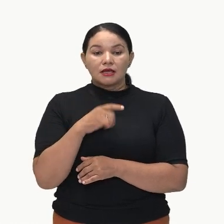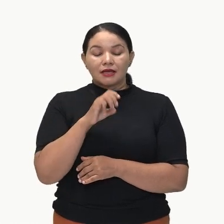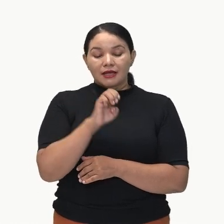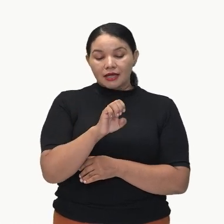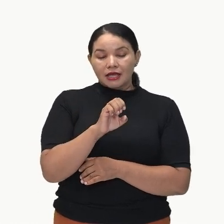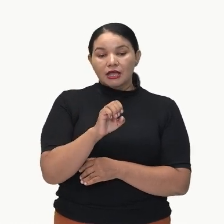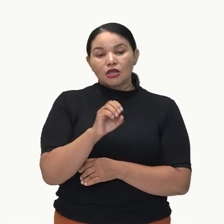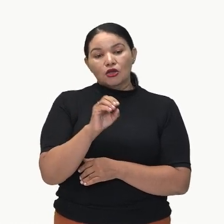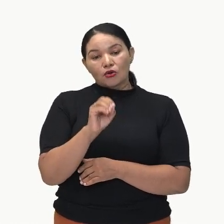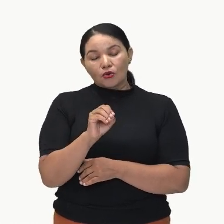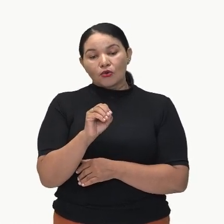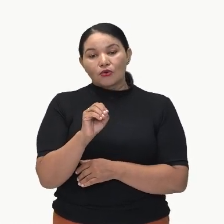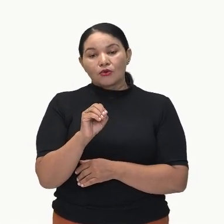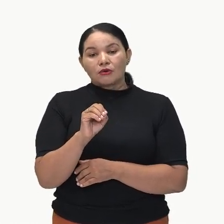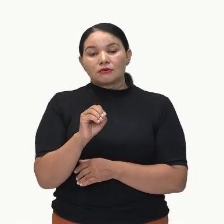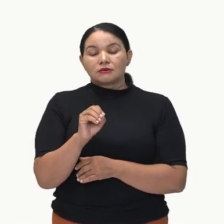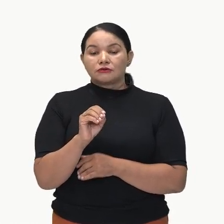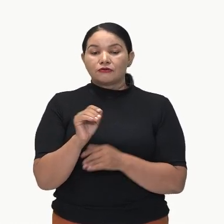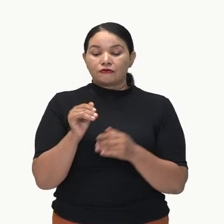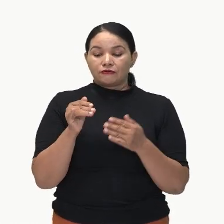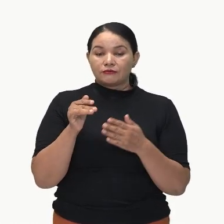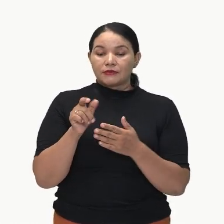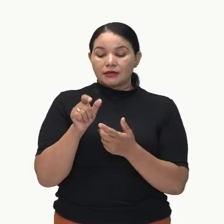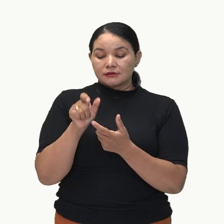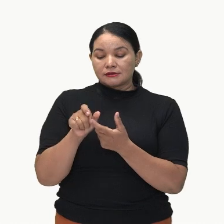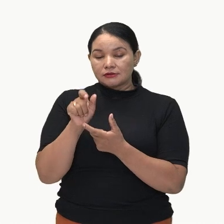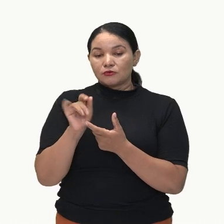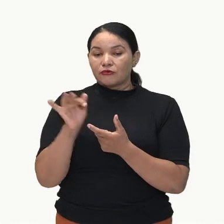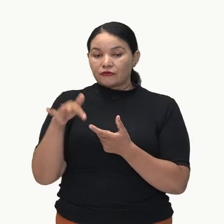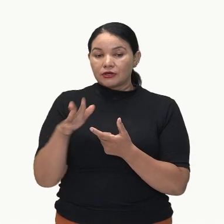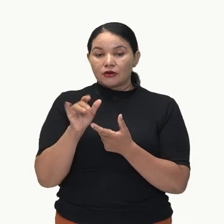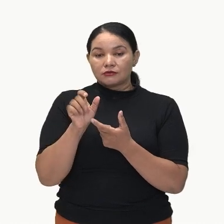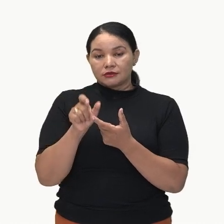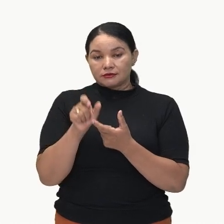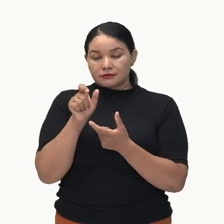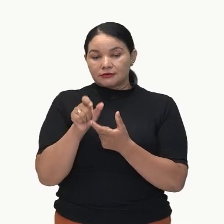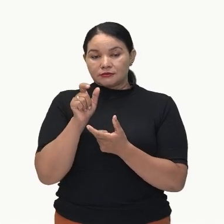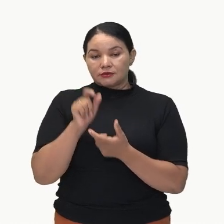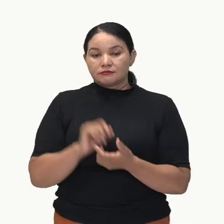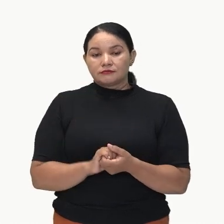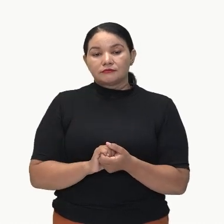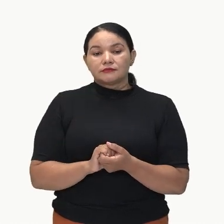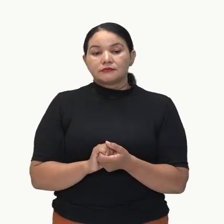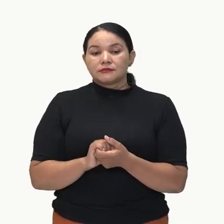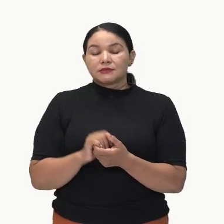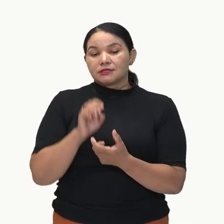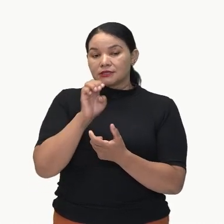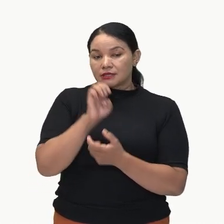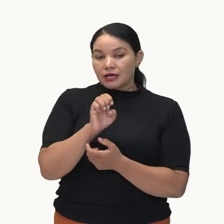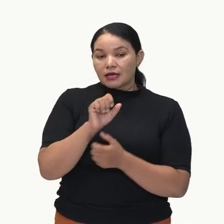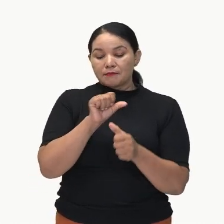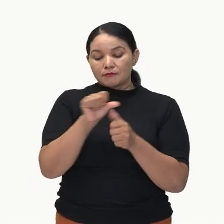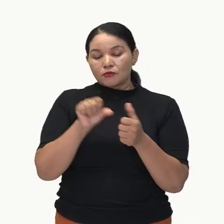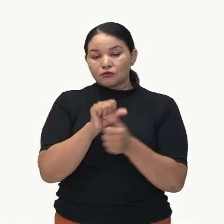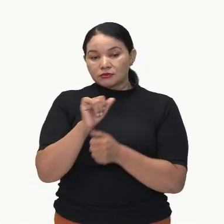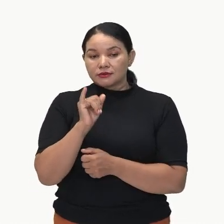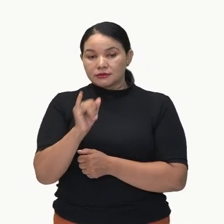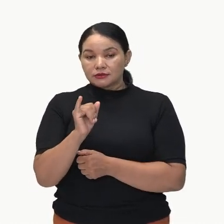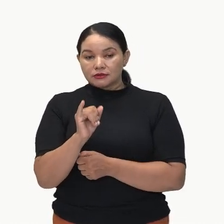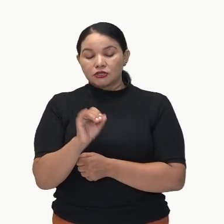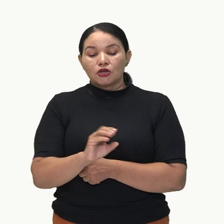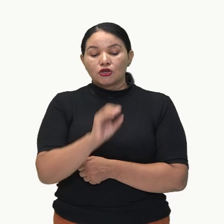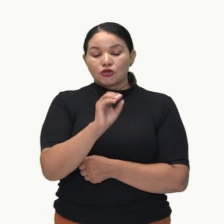sílaba, né? Então, aquele que tiver E vai se transformar em I e aquele que tiver O vai se transformar em